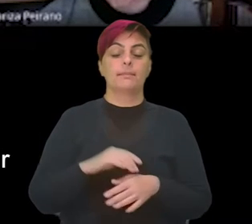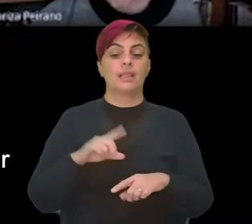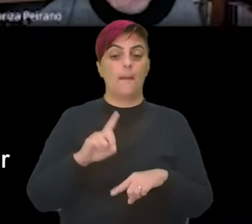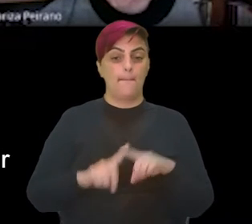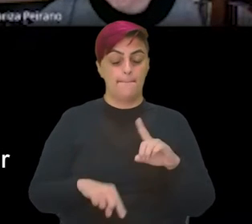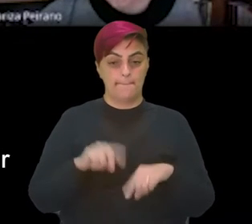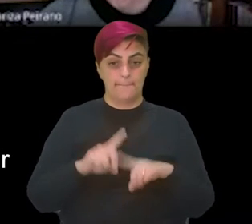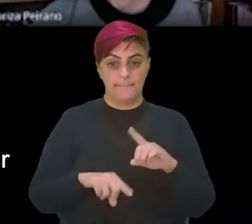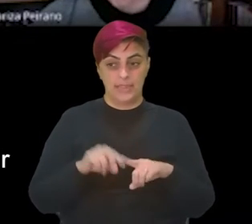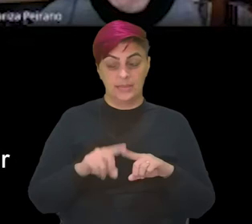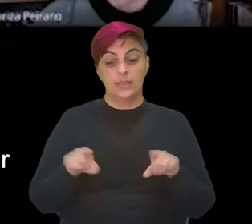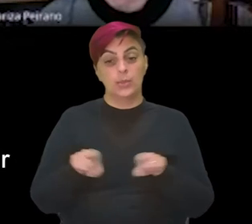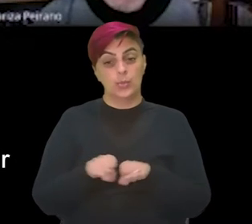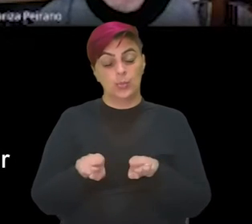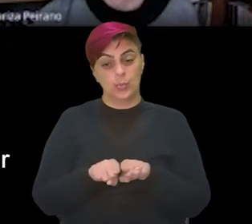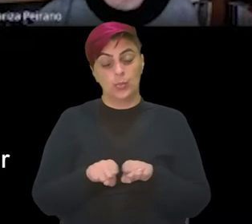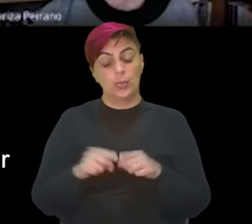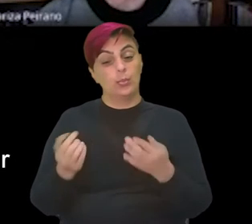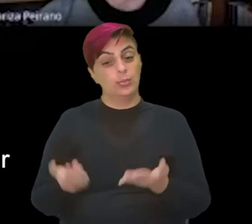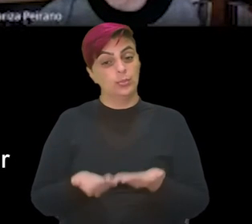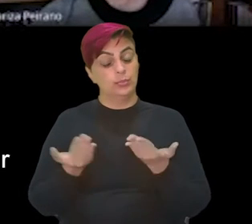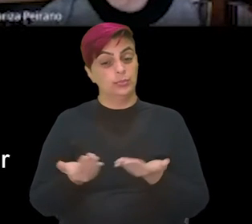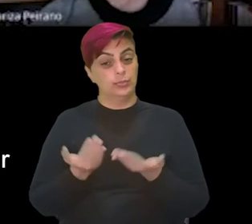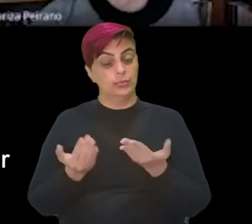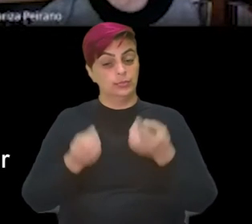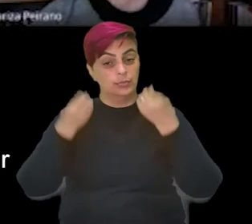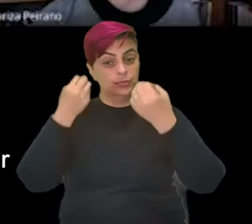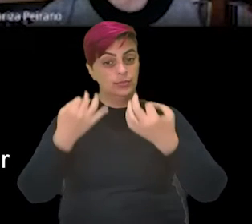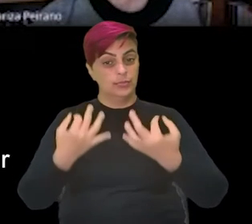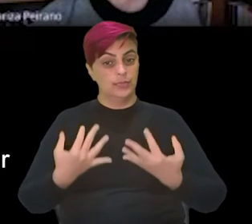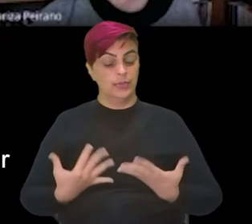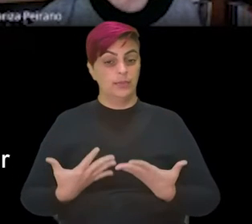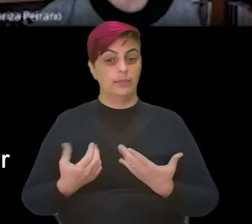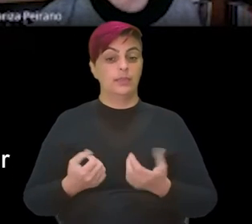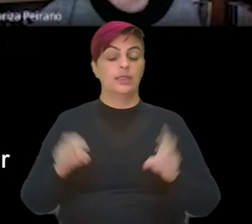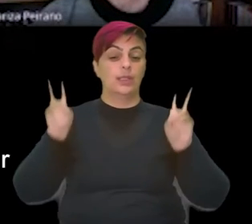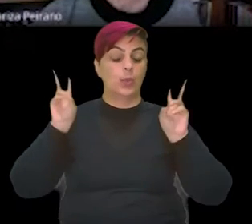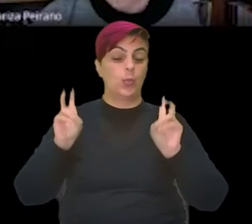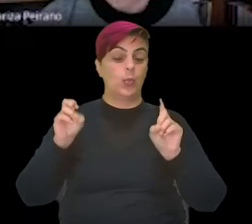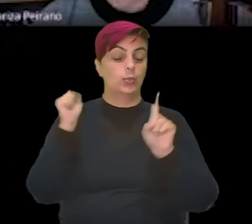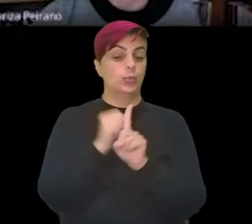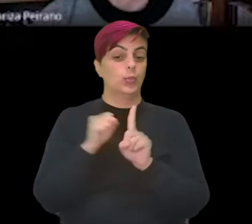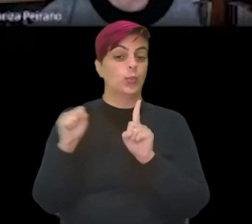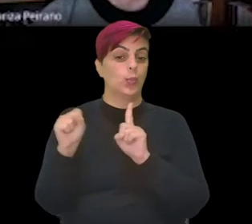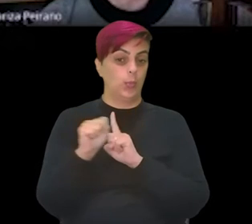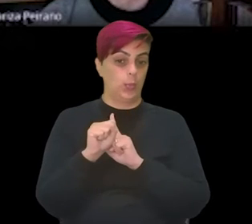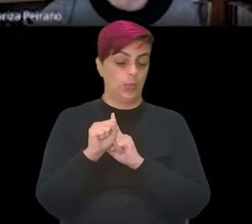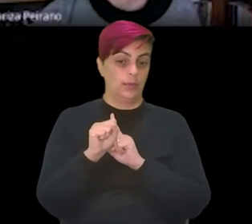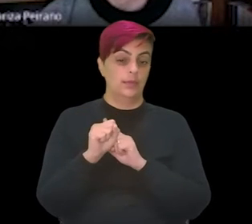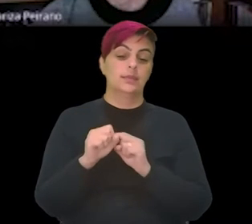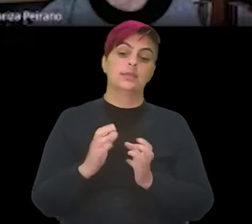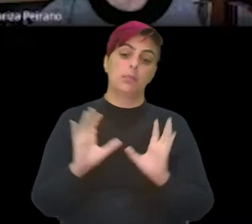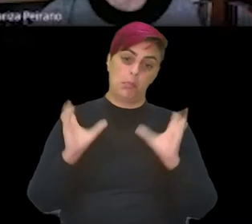O material trobriandês inspirou Mauss a definir o que chamou de fenômenos sociais totais, isto